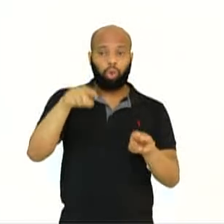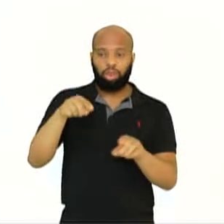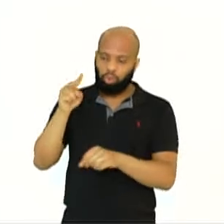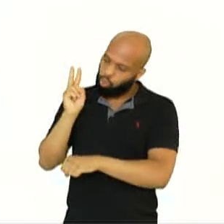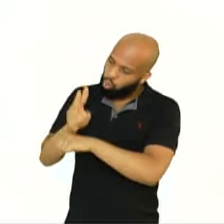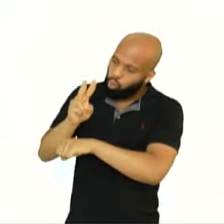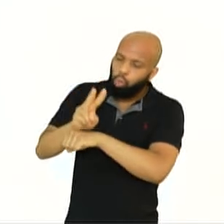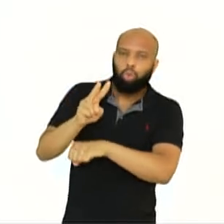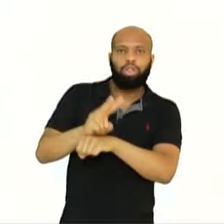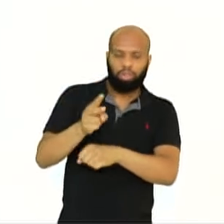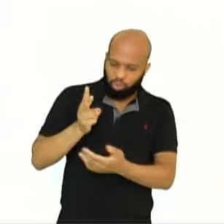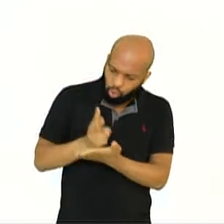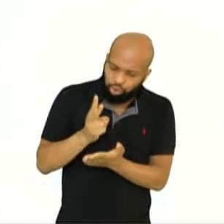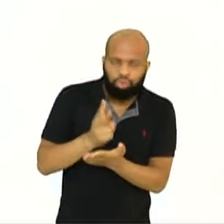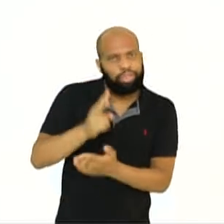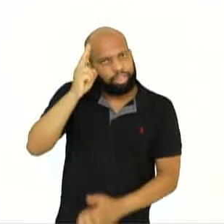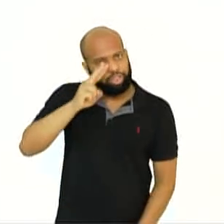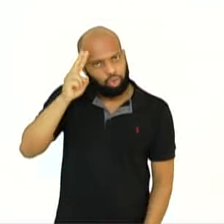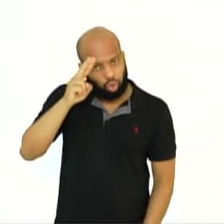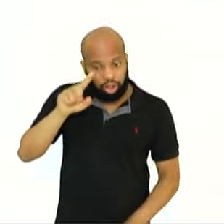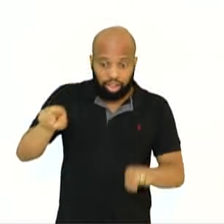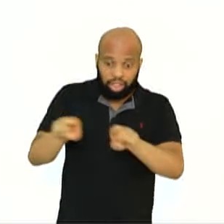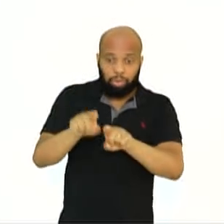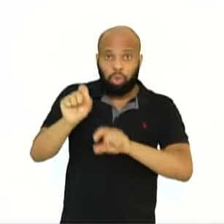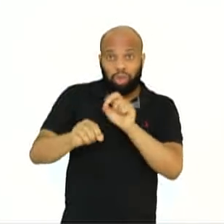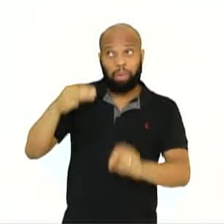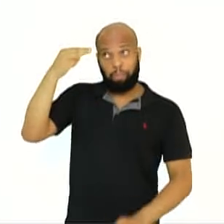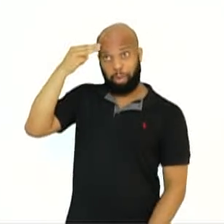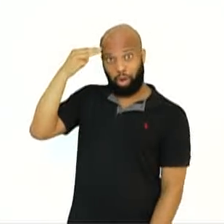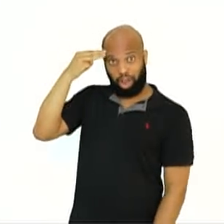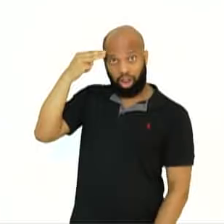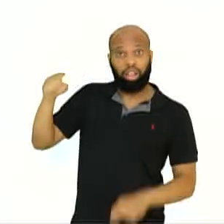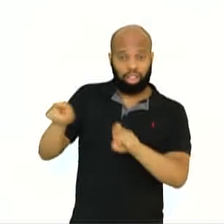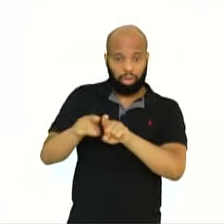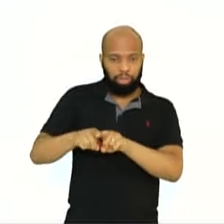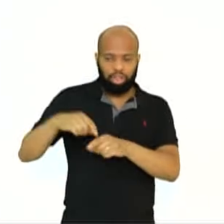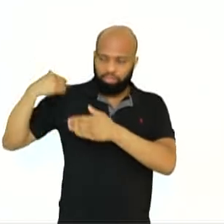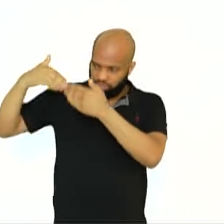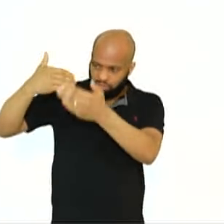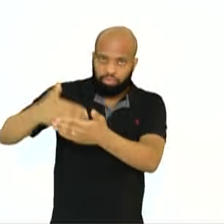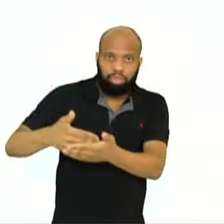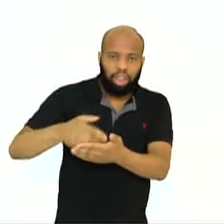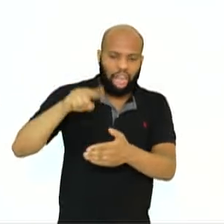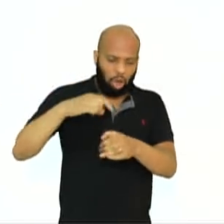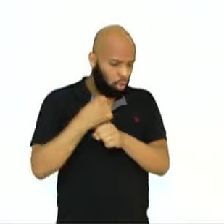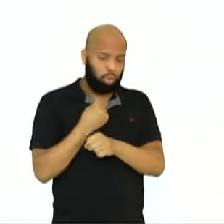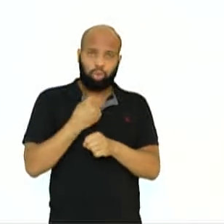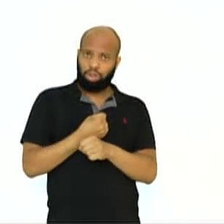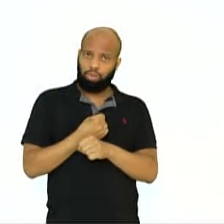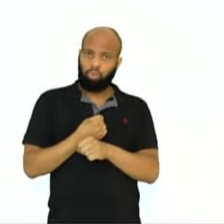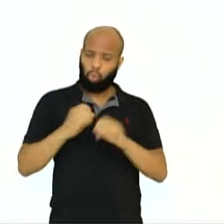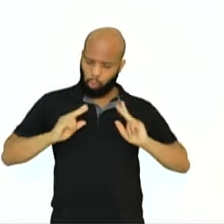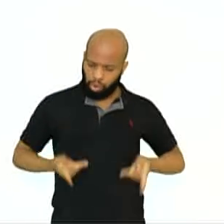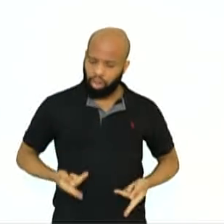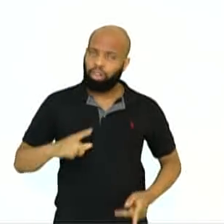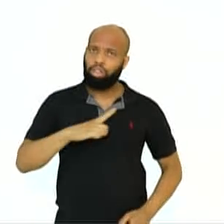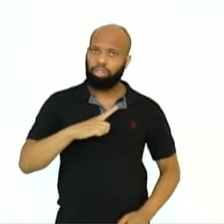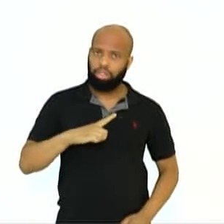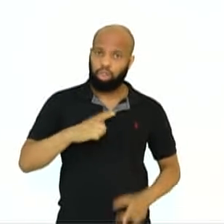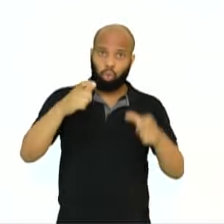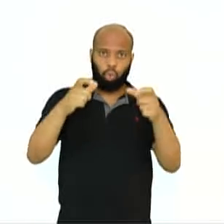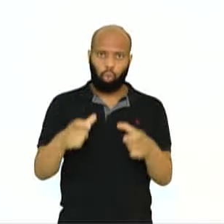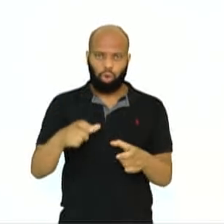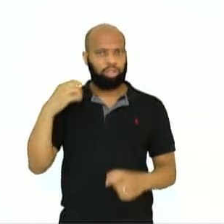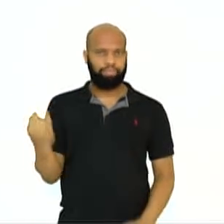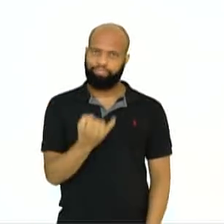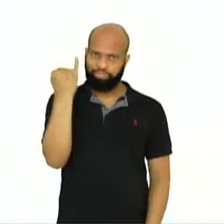preservar a história e a memória das pessoas. A memória é uma produção histórica, uma construção humana do lugar.